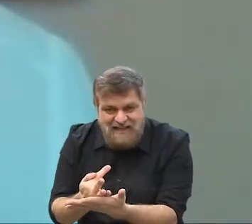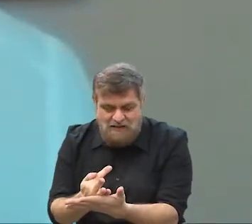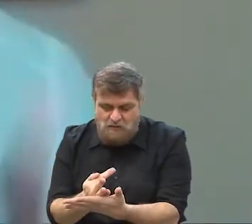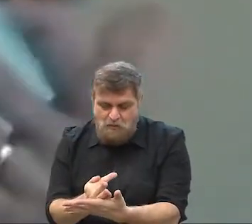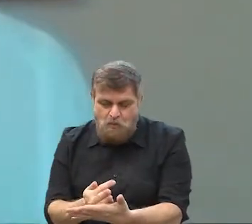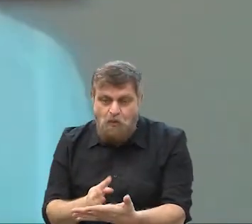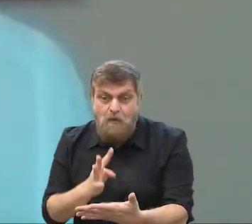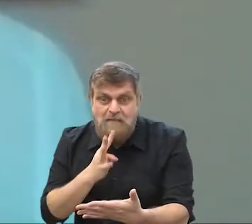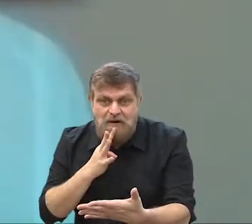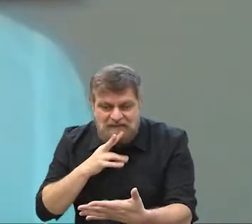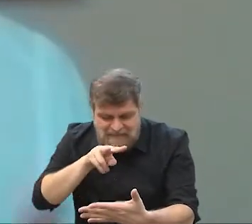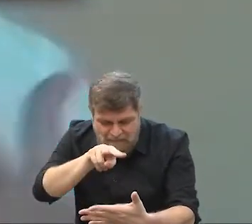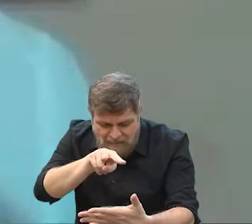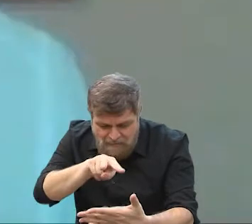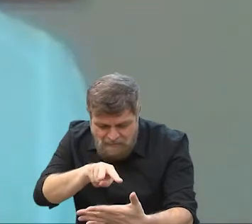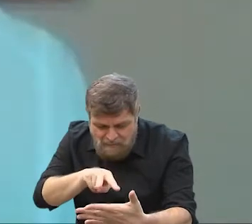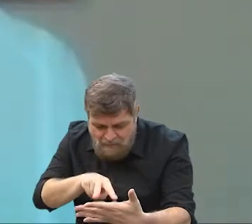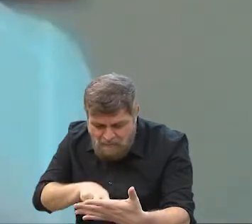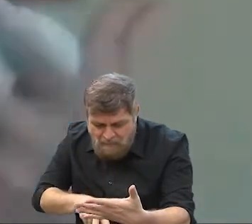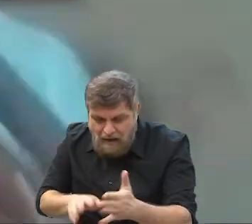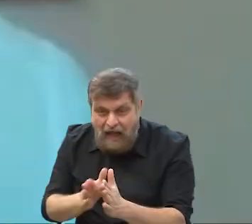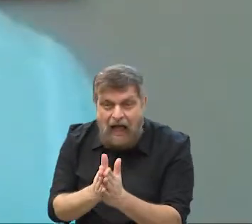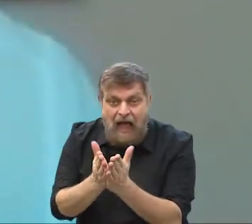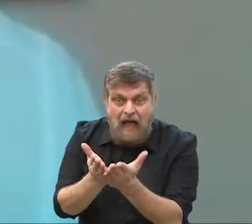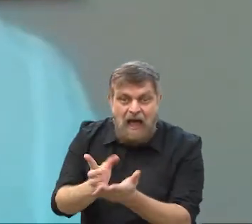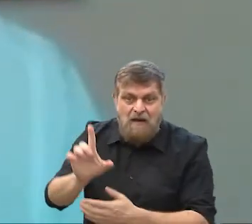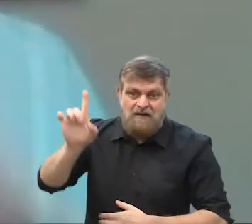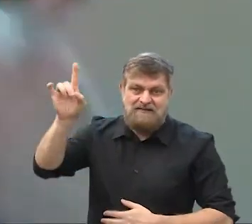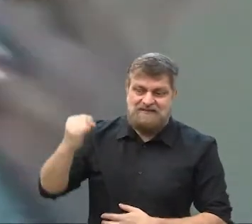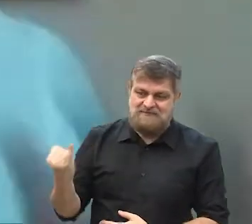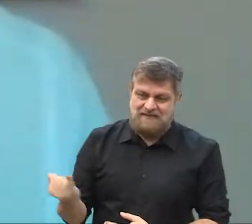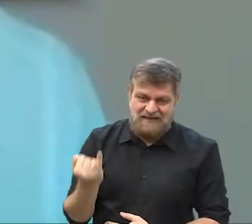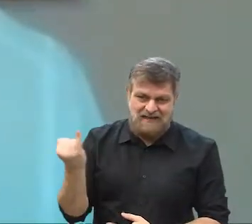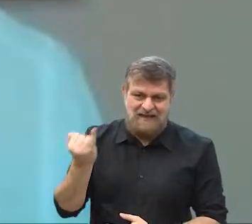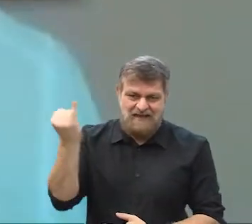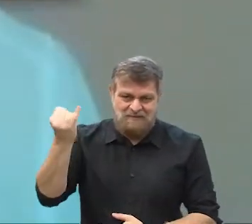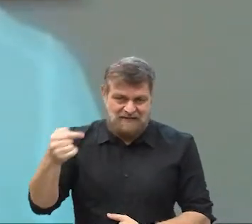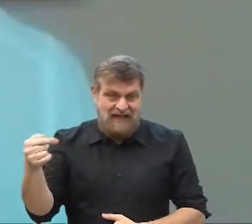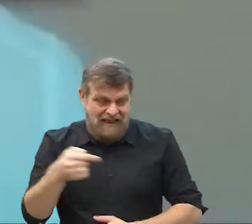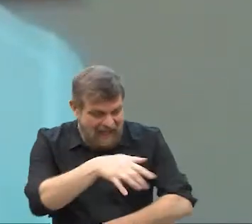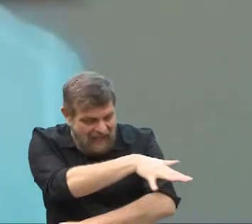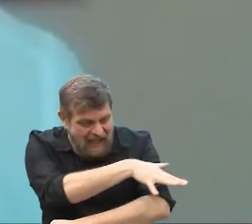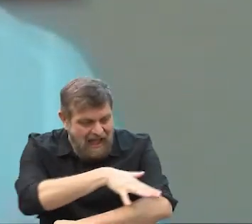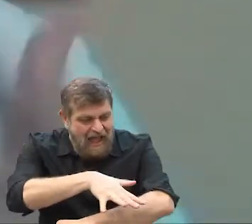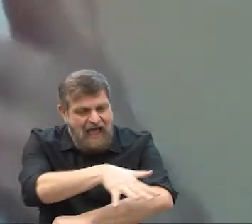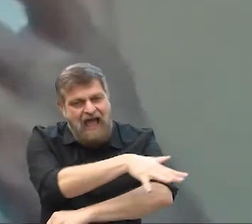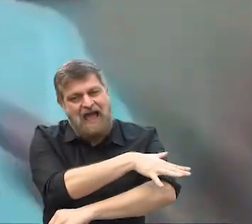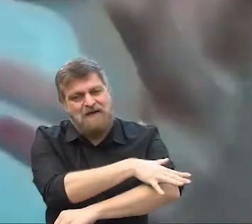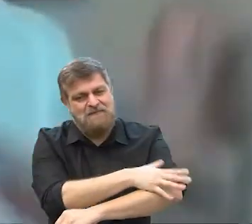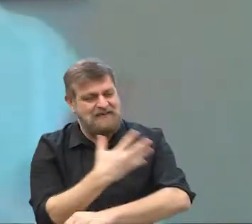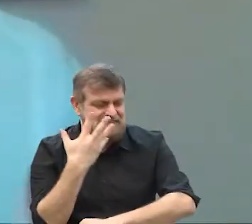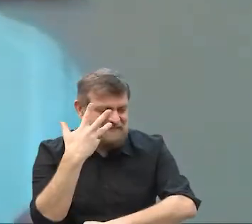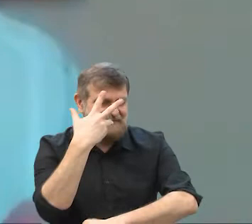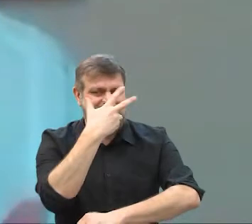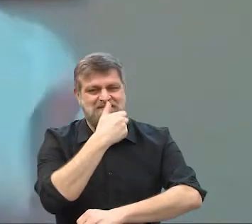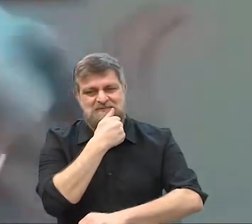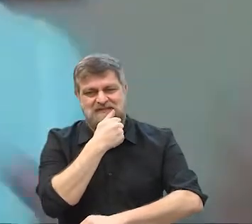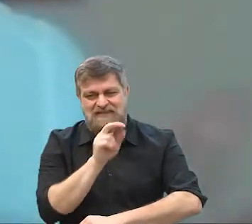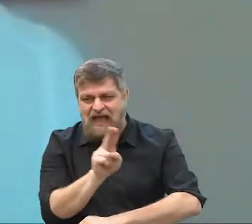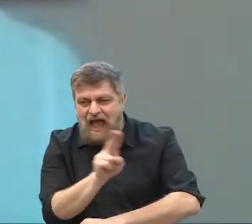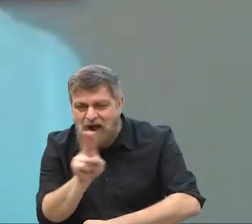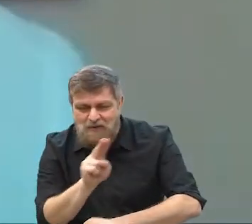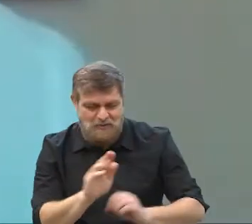e por ser uma obra de peso, acho que é importante nós termos uma praça bonita dedicada a